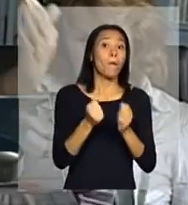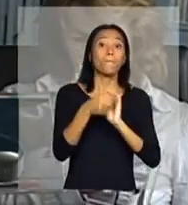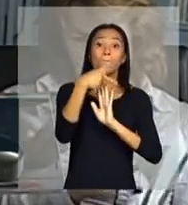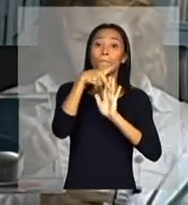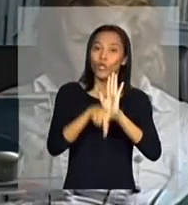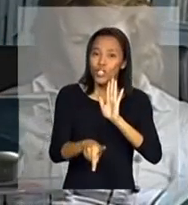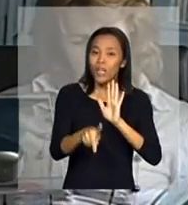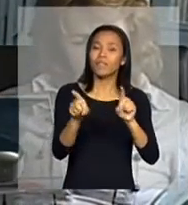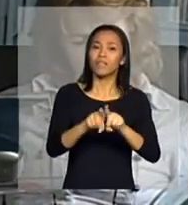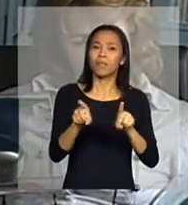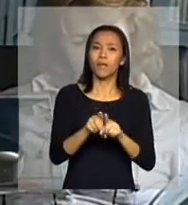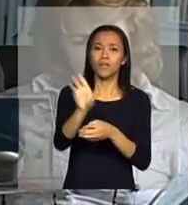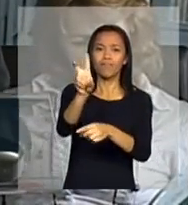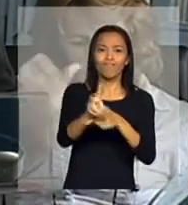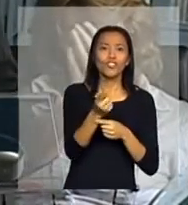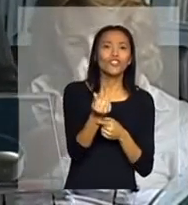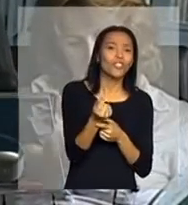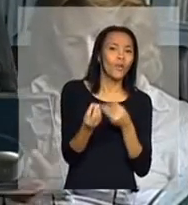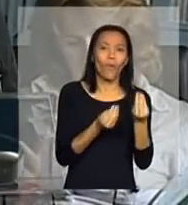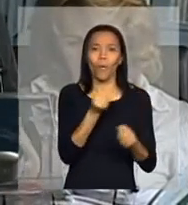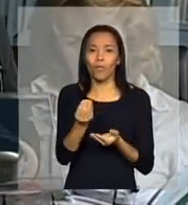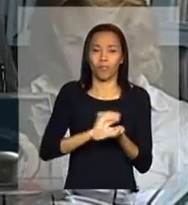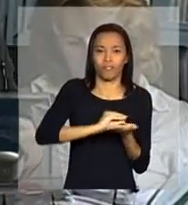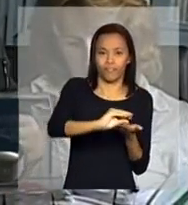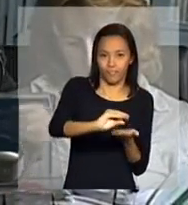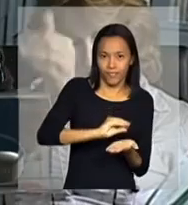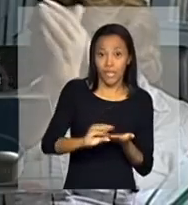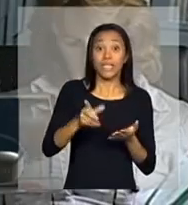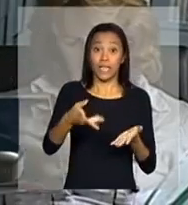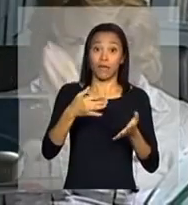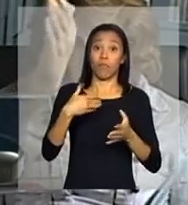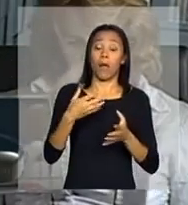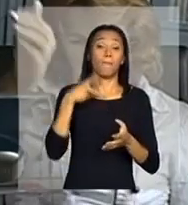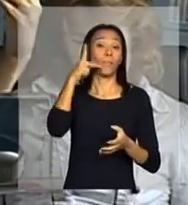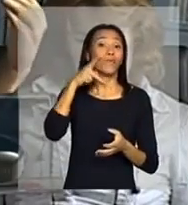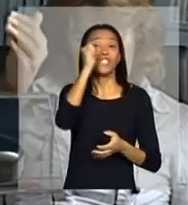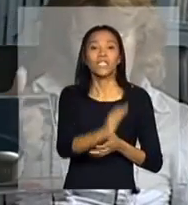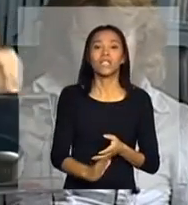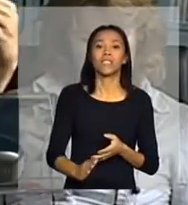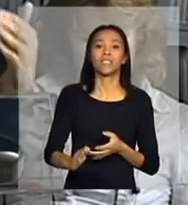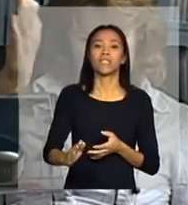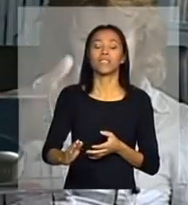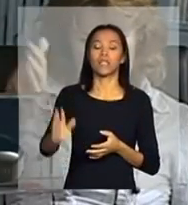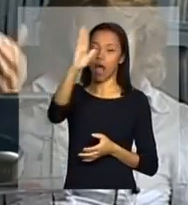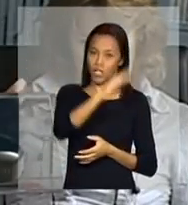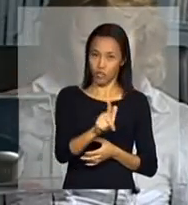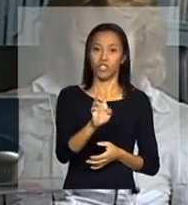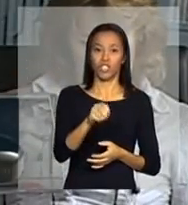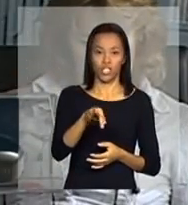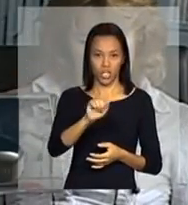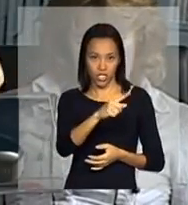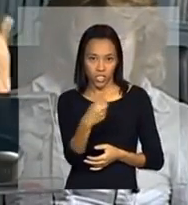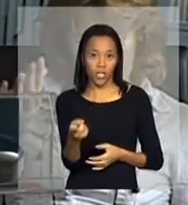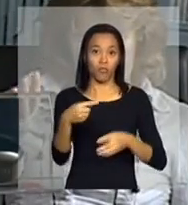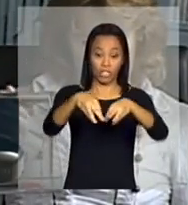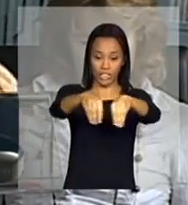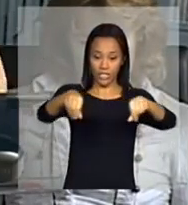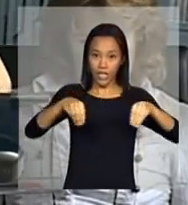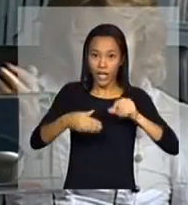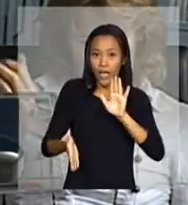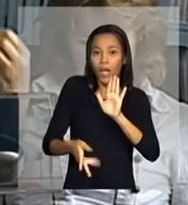alocação de recursos com vistas àquilo que a Política Nacional de Nacional de Gestão Ambiental em Terras Indígenas se